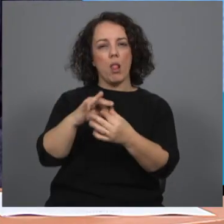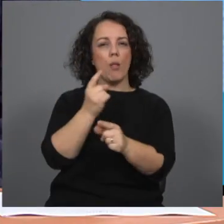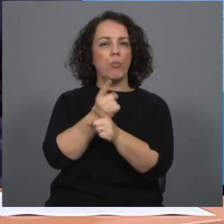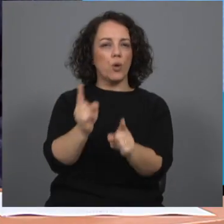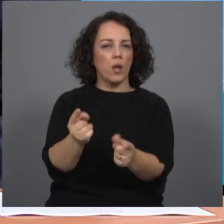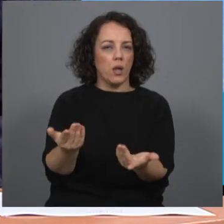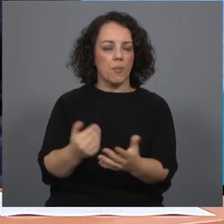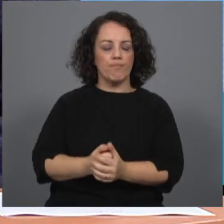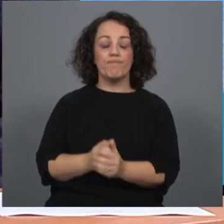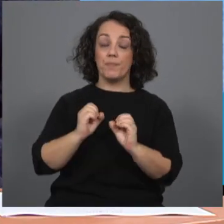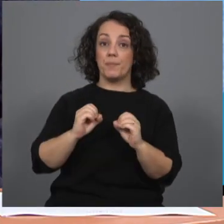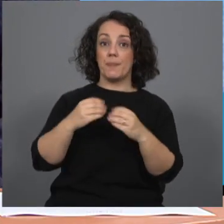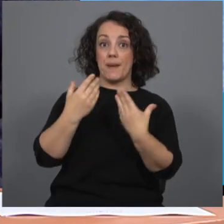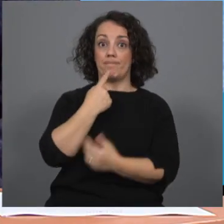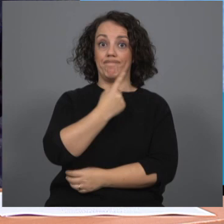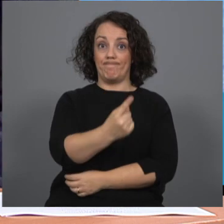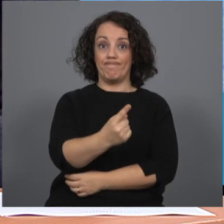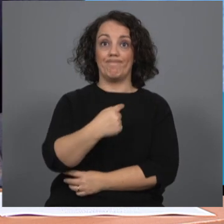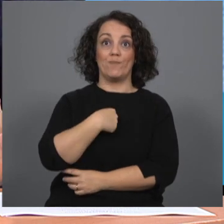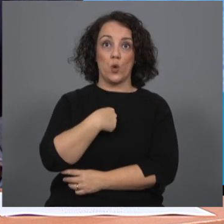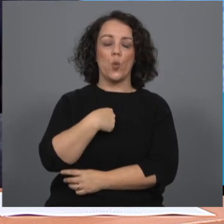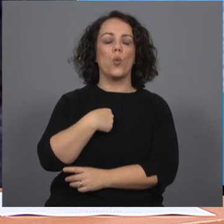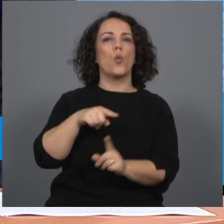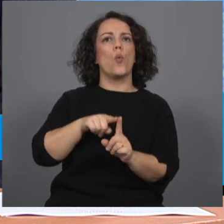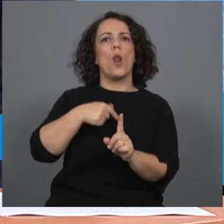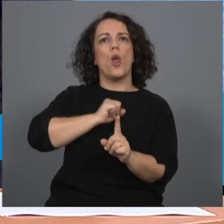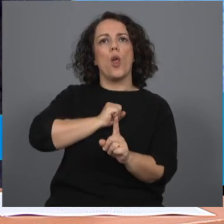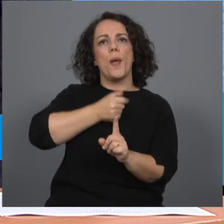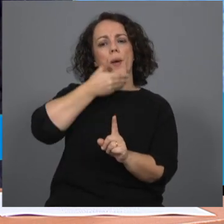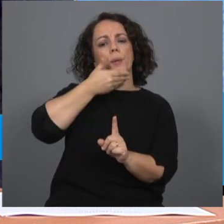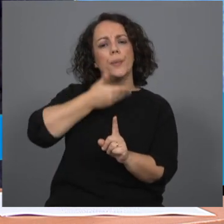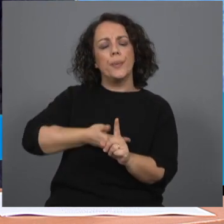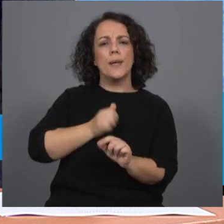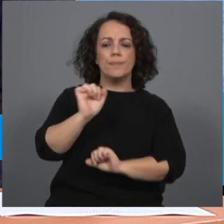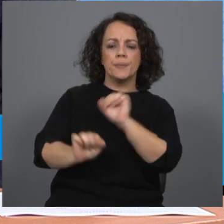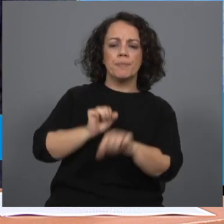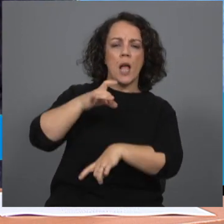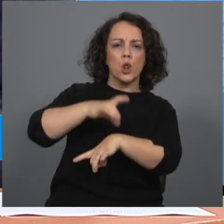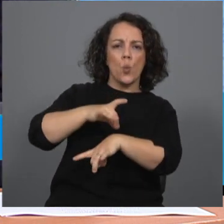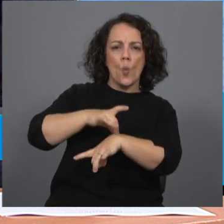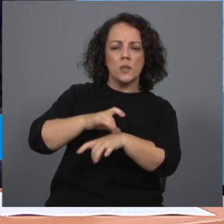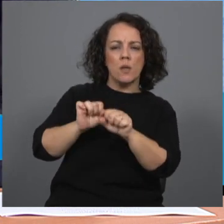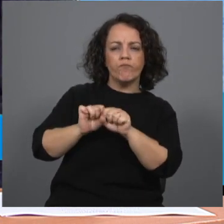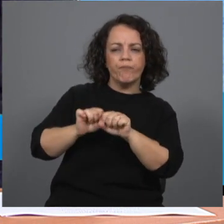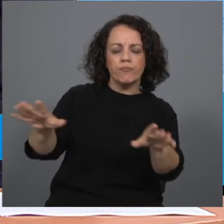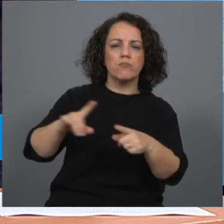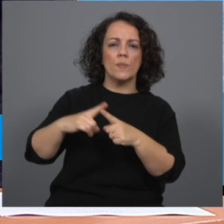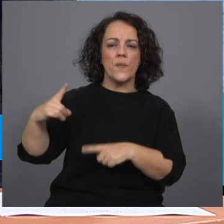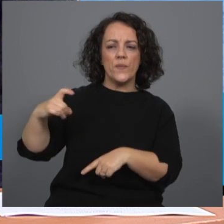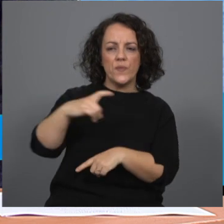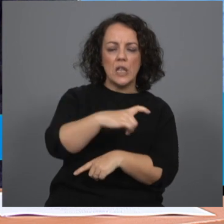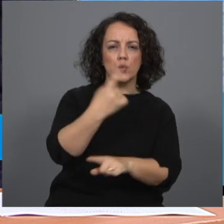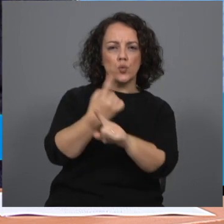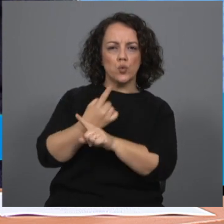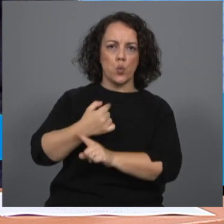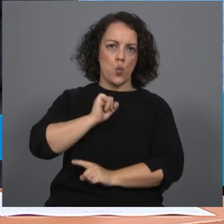Em primeiro lugar, devo dizer que não sou perito em questões de epidemiologia e de virologia e que,